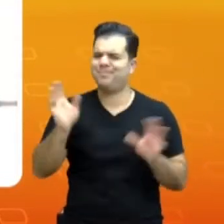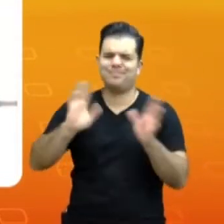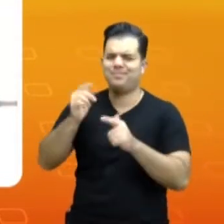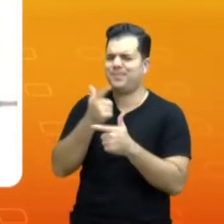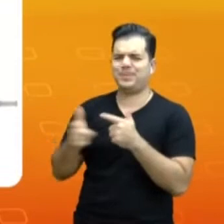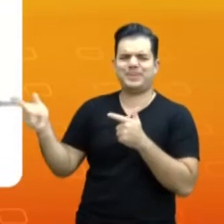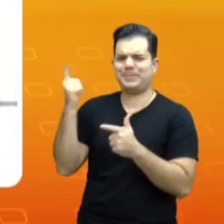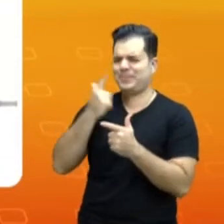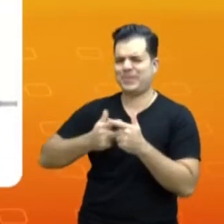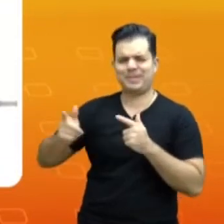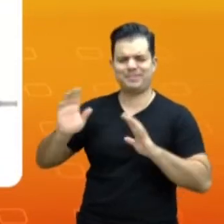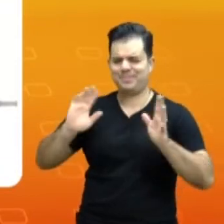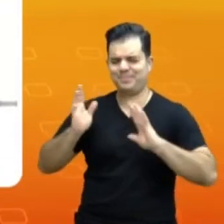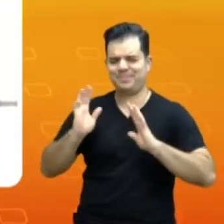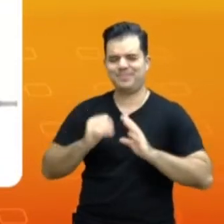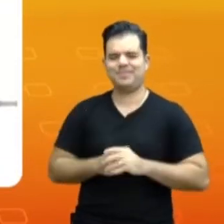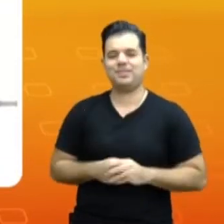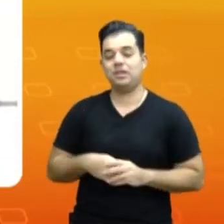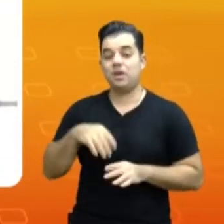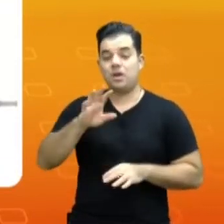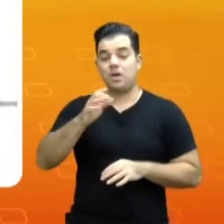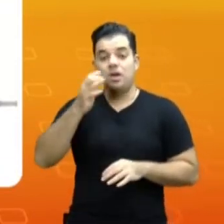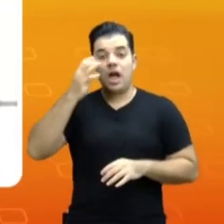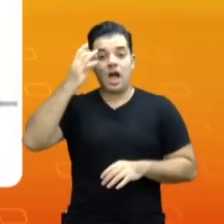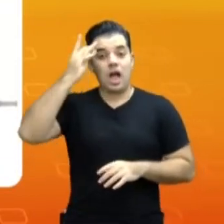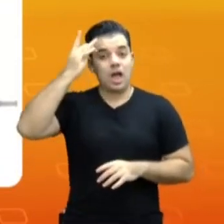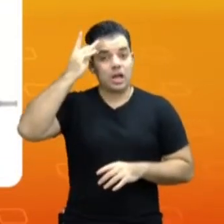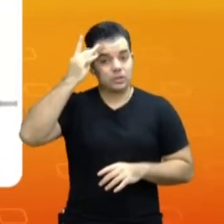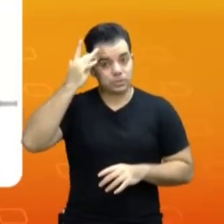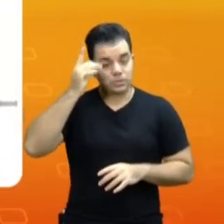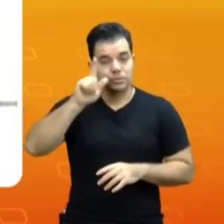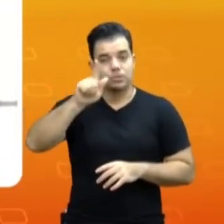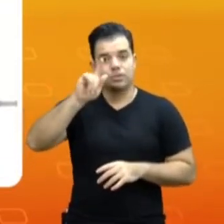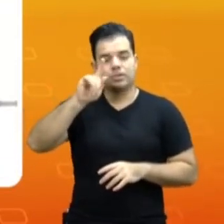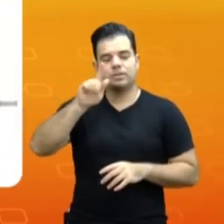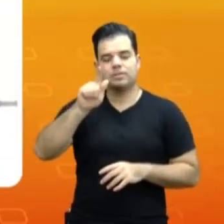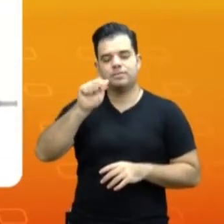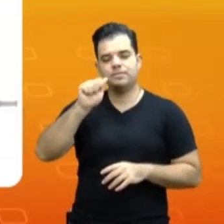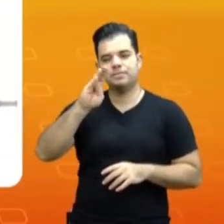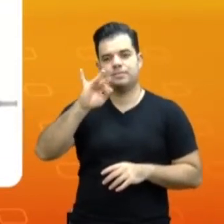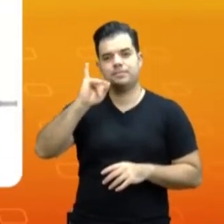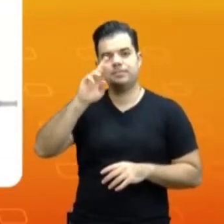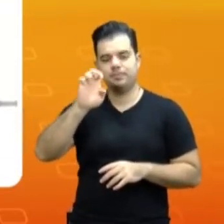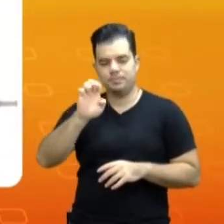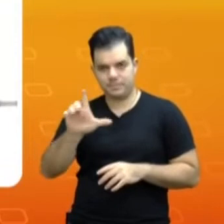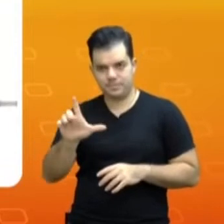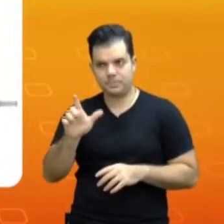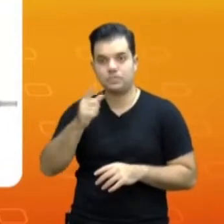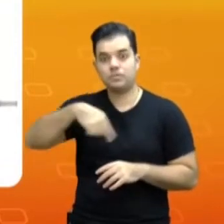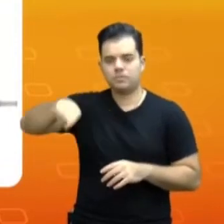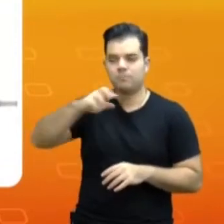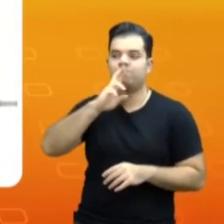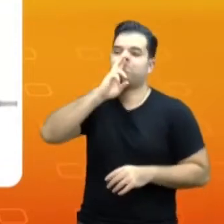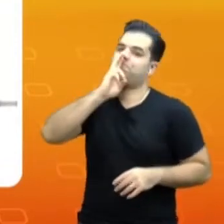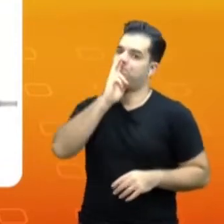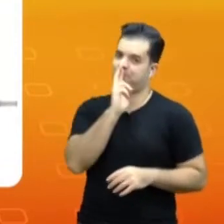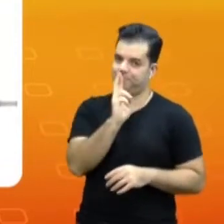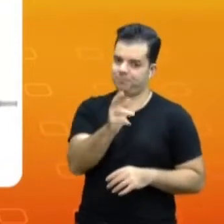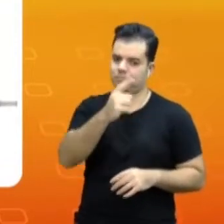Nada, cara, que isso. Eu acho, Gabriel, respondendo a sua pergunta, aí a gente tem que ir para um lado mais